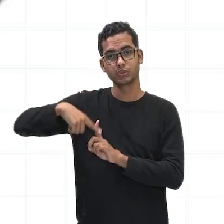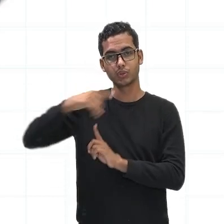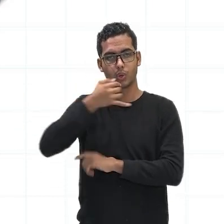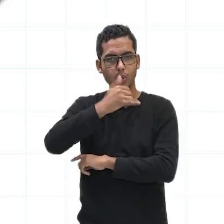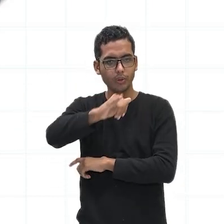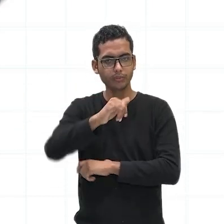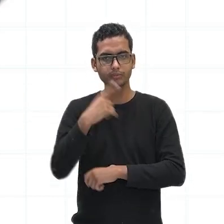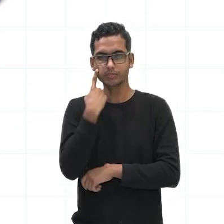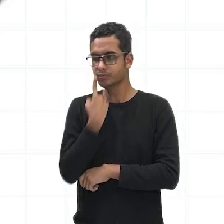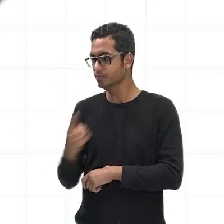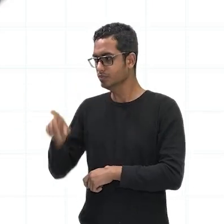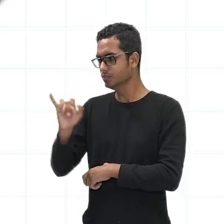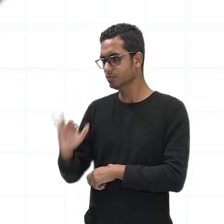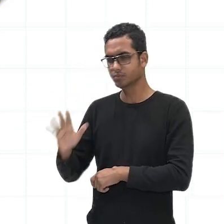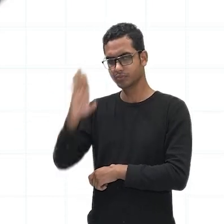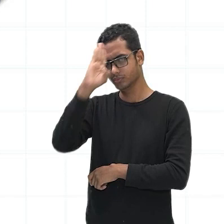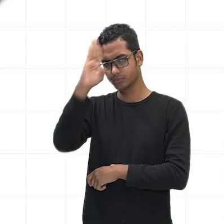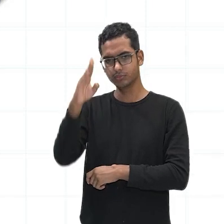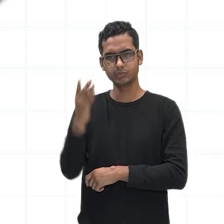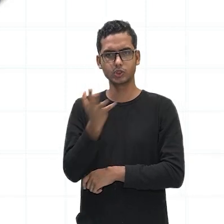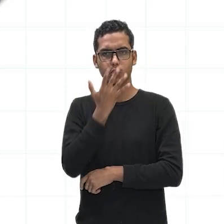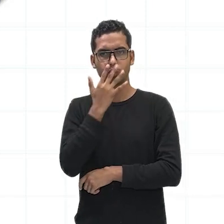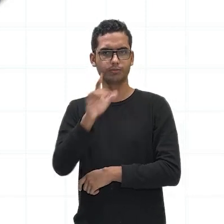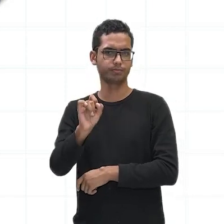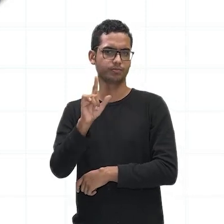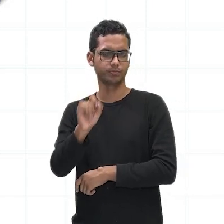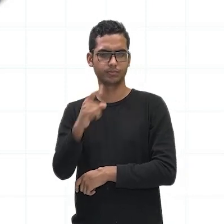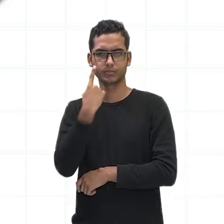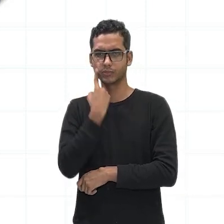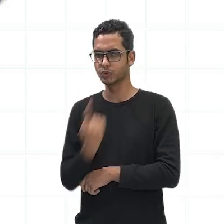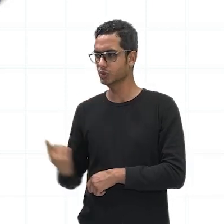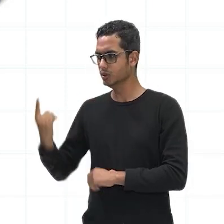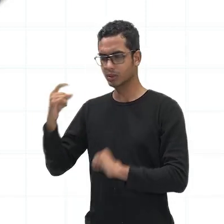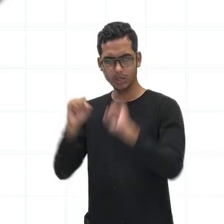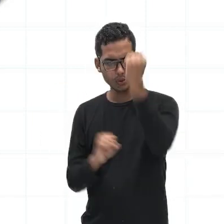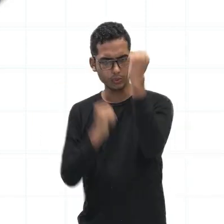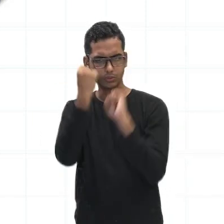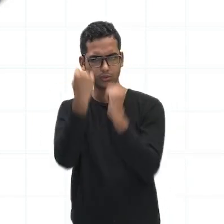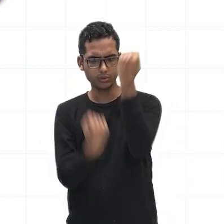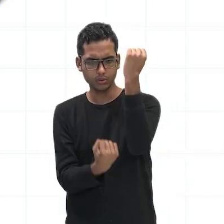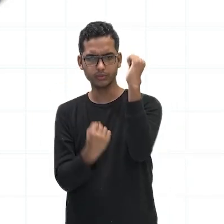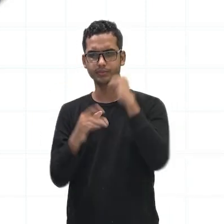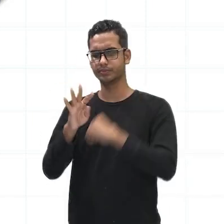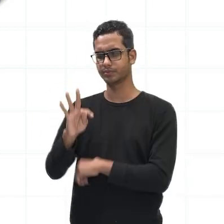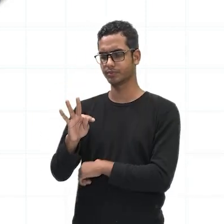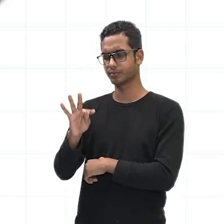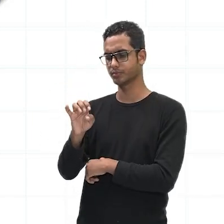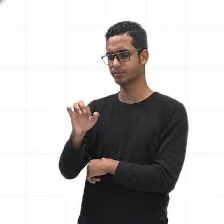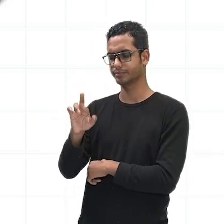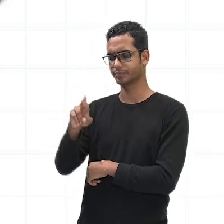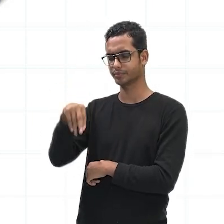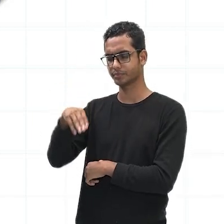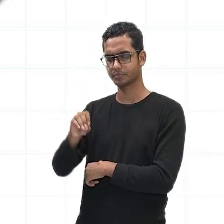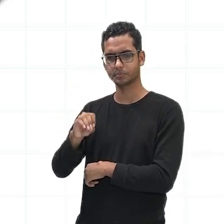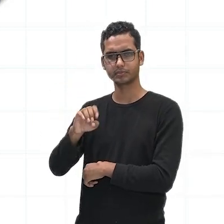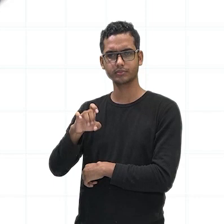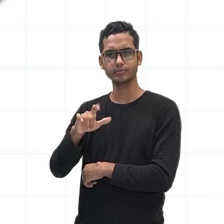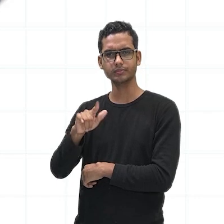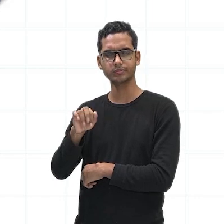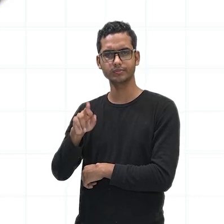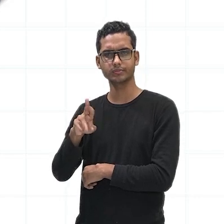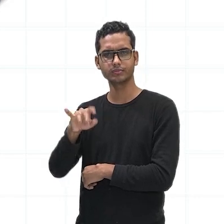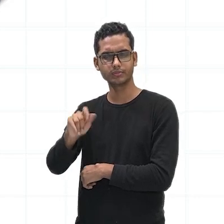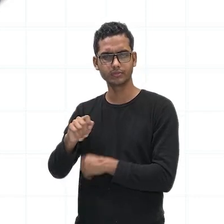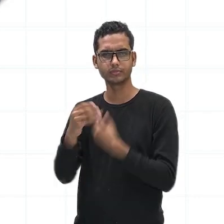Nessa imagem central, que o círculo é azul, você observa ali o tipo de usina termoelétrica. Termo quer dizer